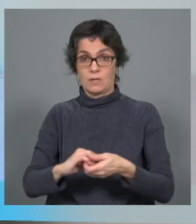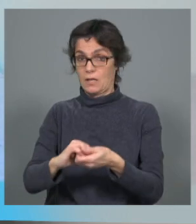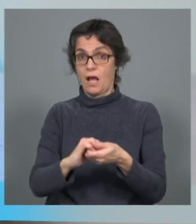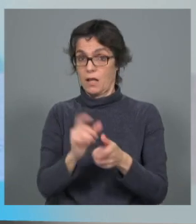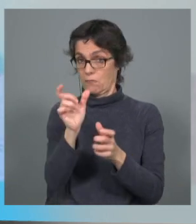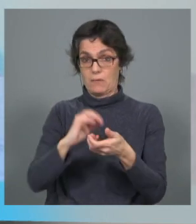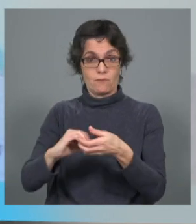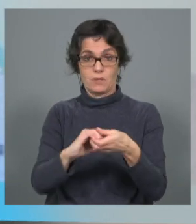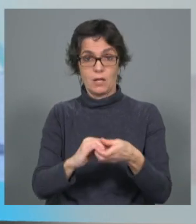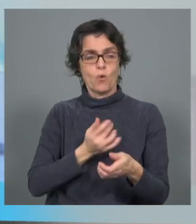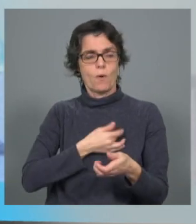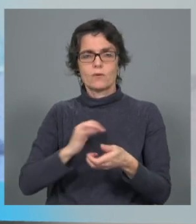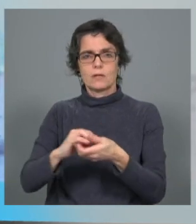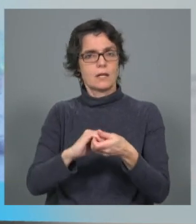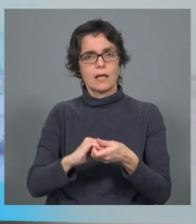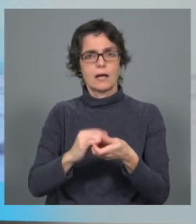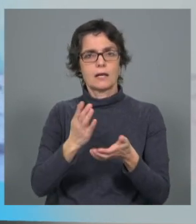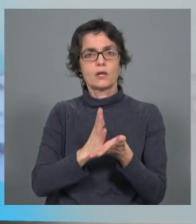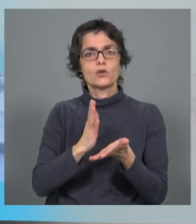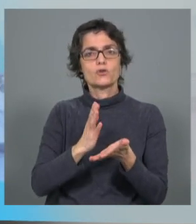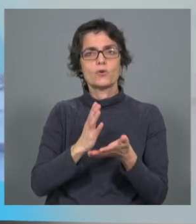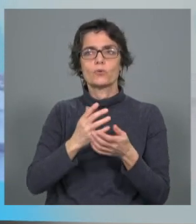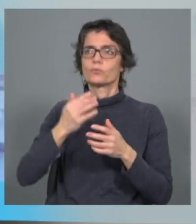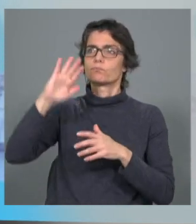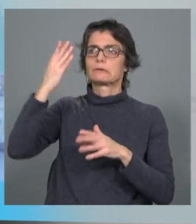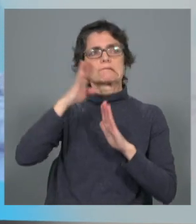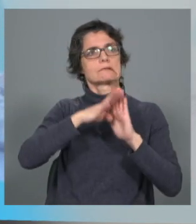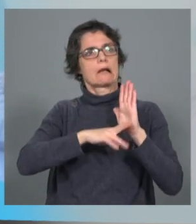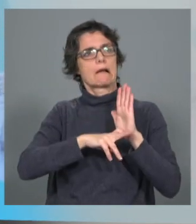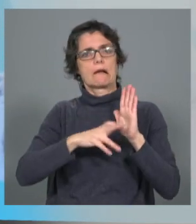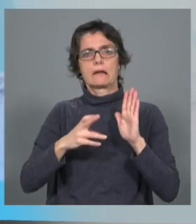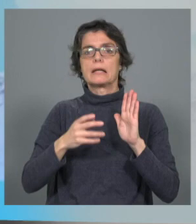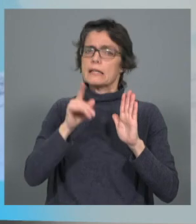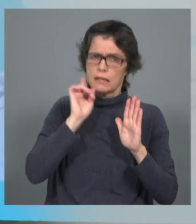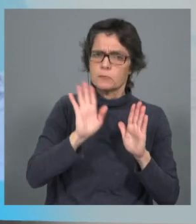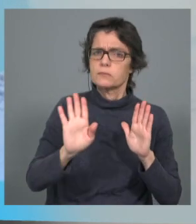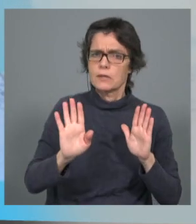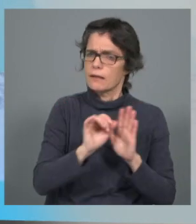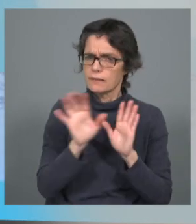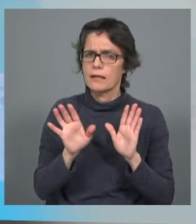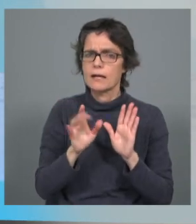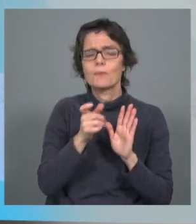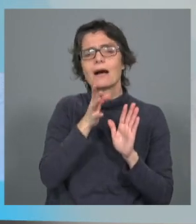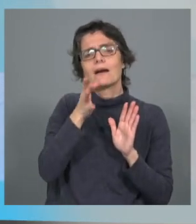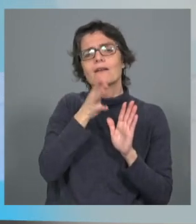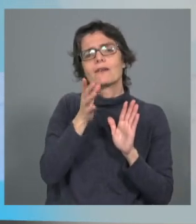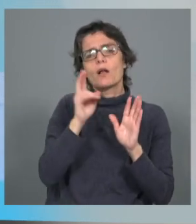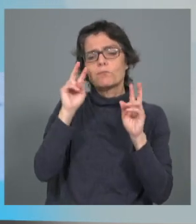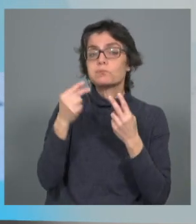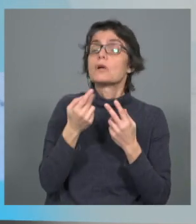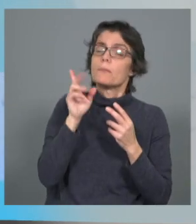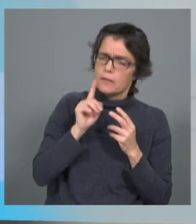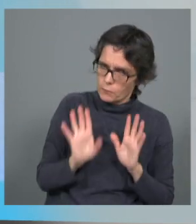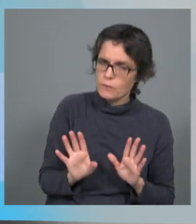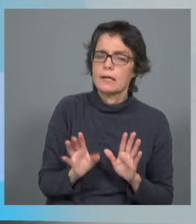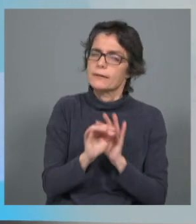é um amor e uma solidariedade não simplesmente a nível dos princípios, isso é muito importante, não simplesmente ao nível da reflexão, e já isso é muito